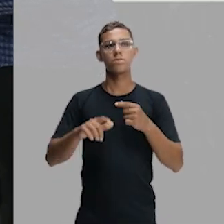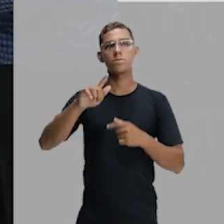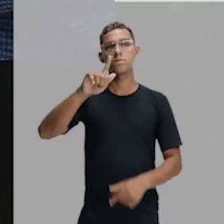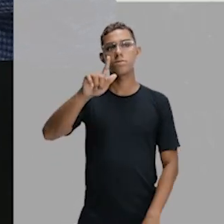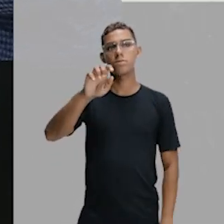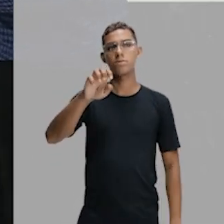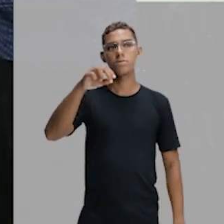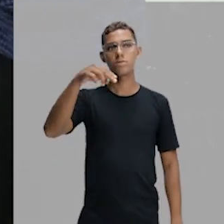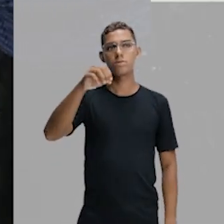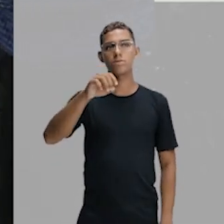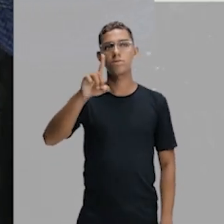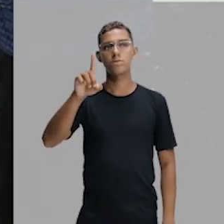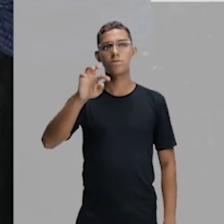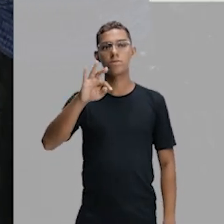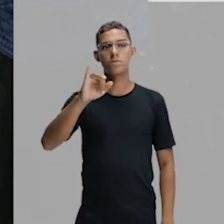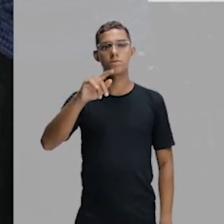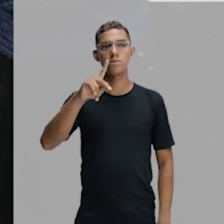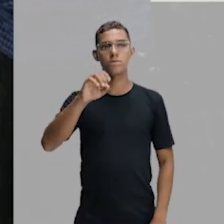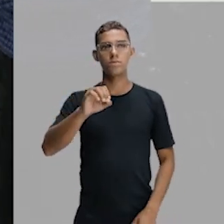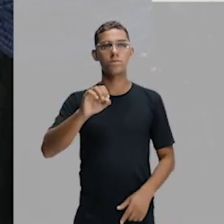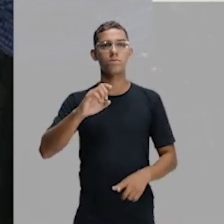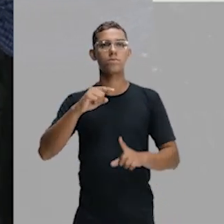e o fator ambiente.